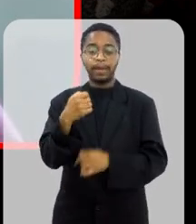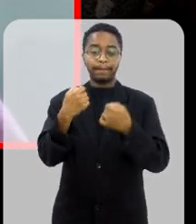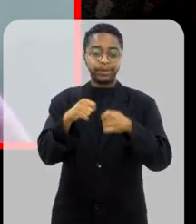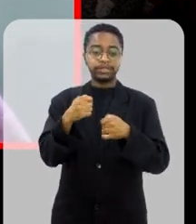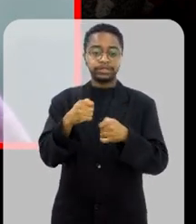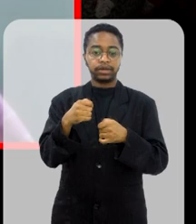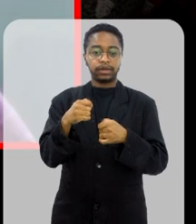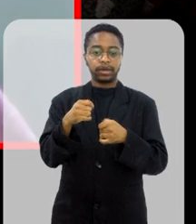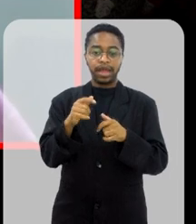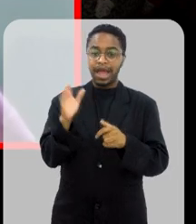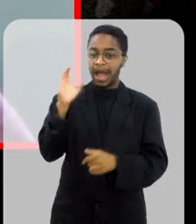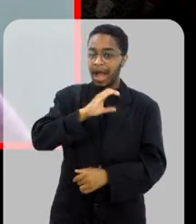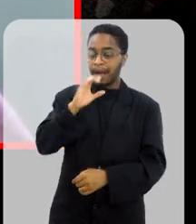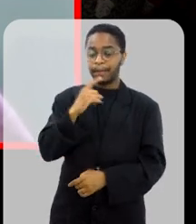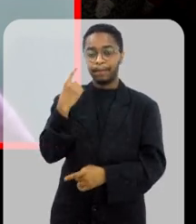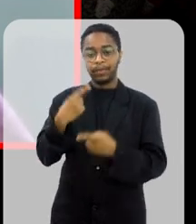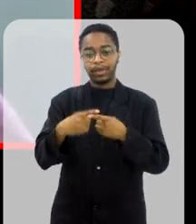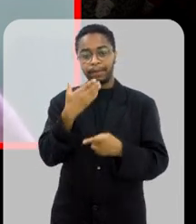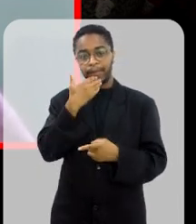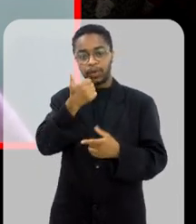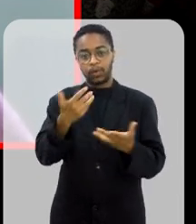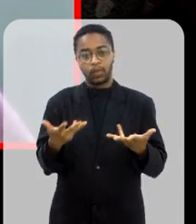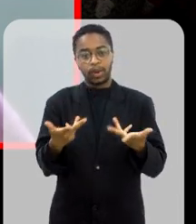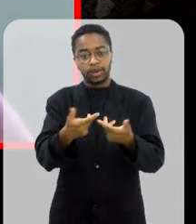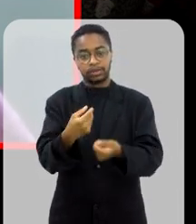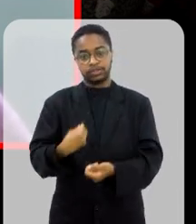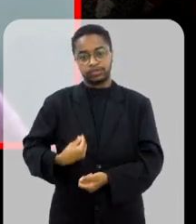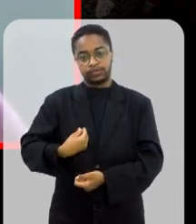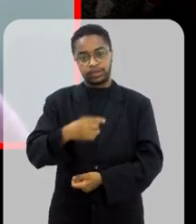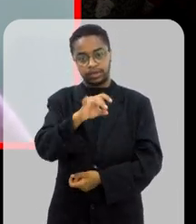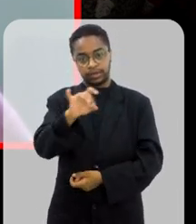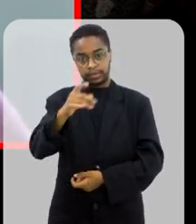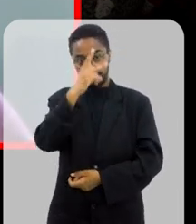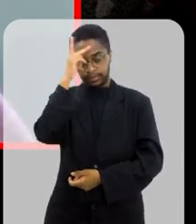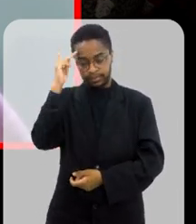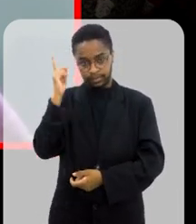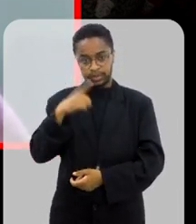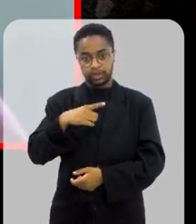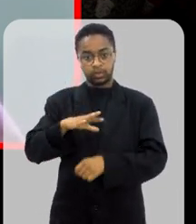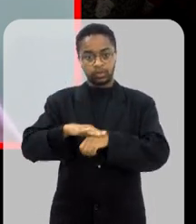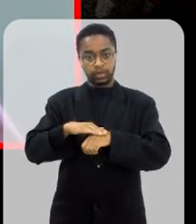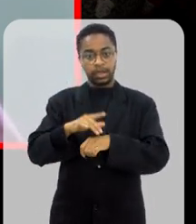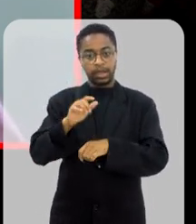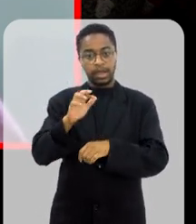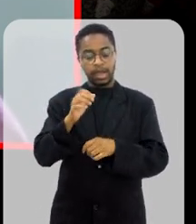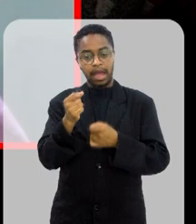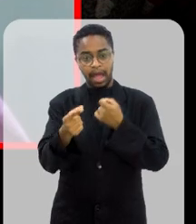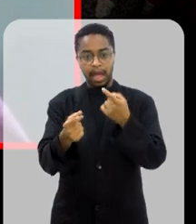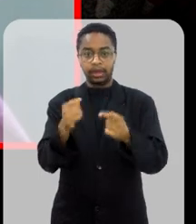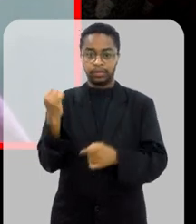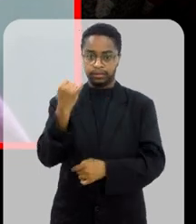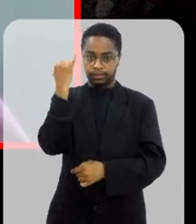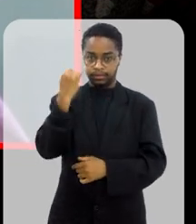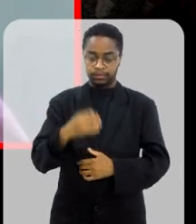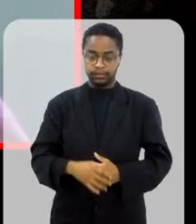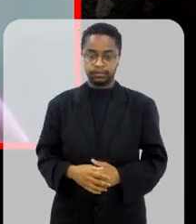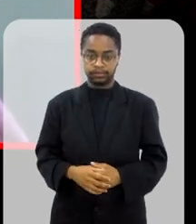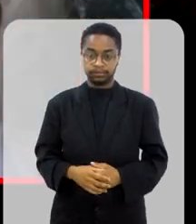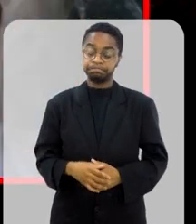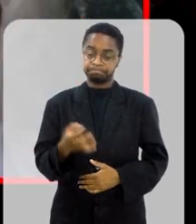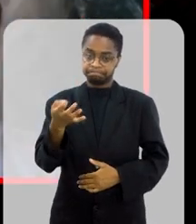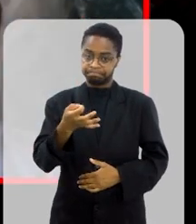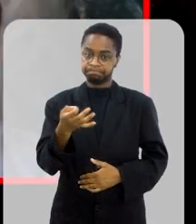bem eficaz para a gente poder melhorar a qualidade de vida das pessoas com doenças raras. Isso é muito